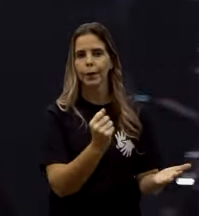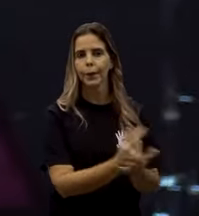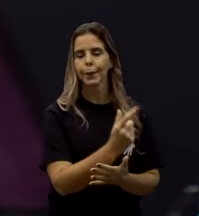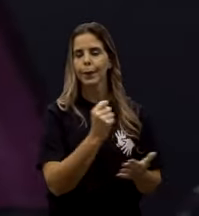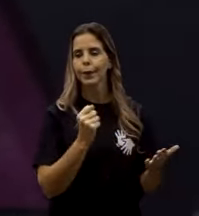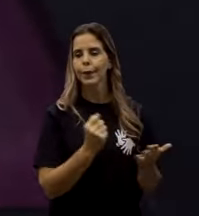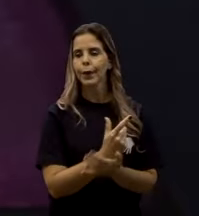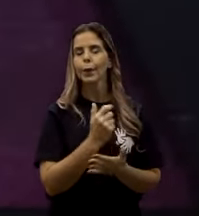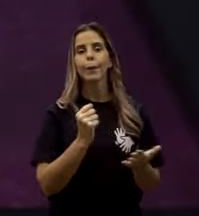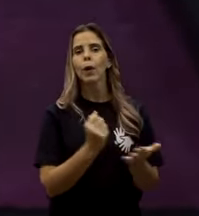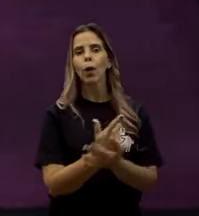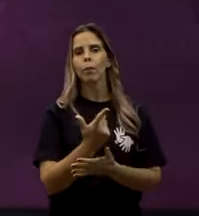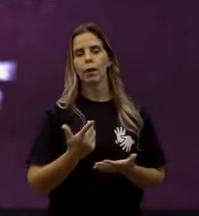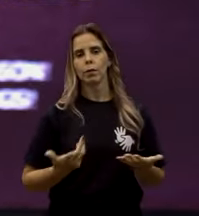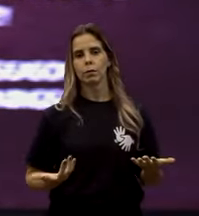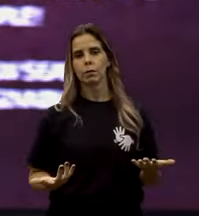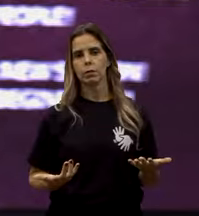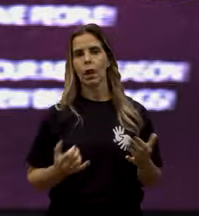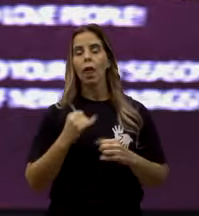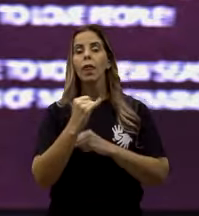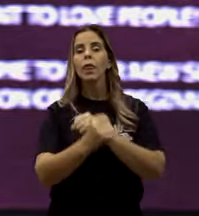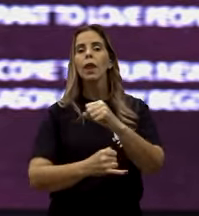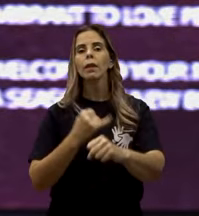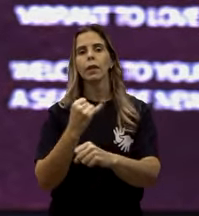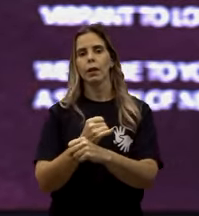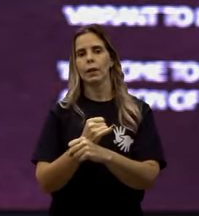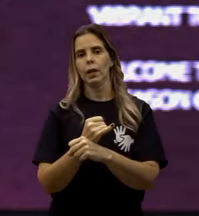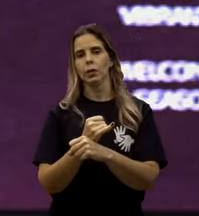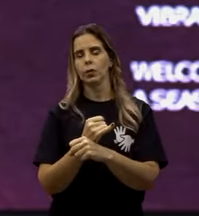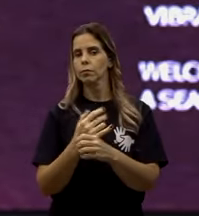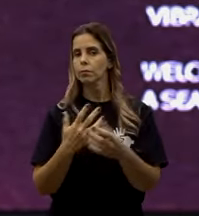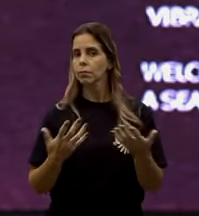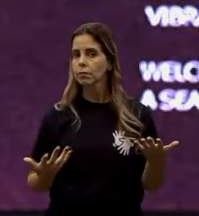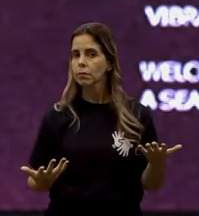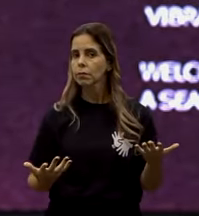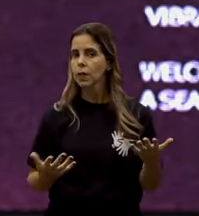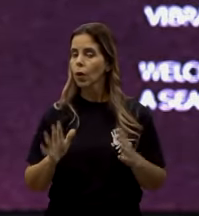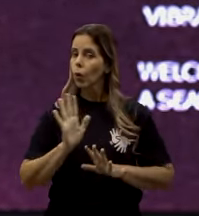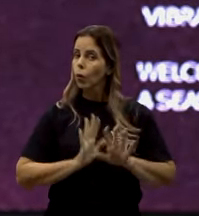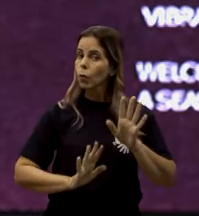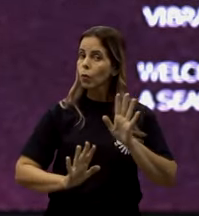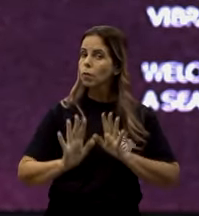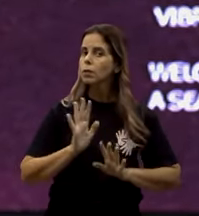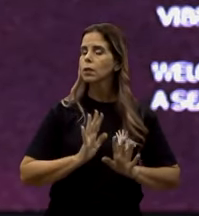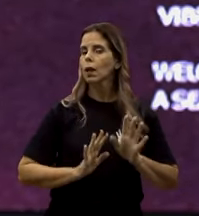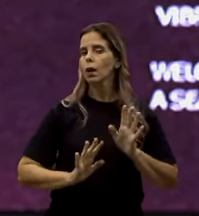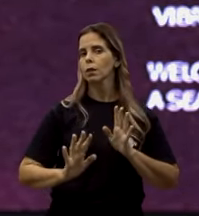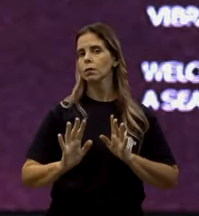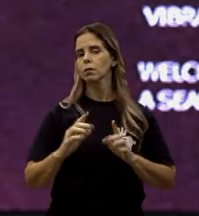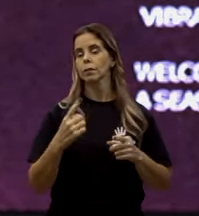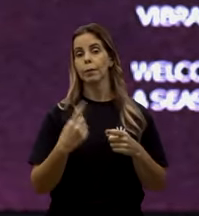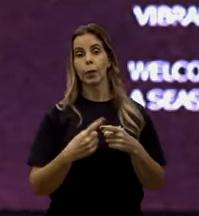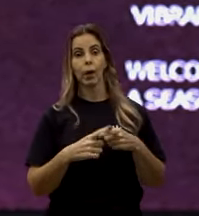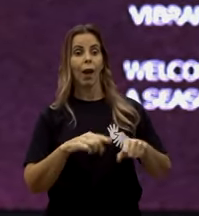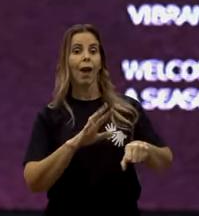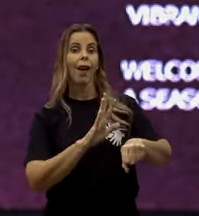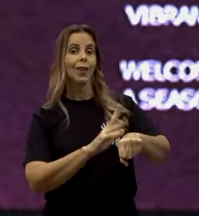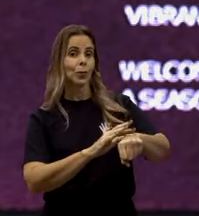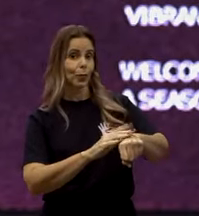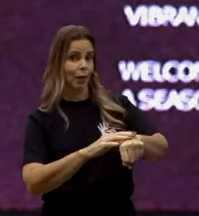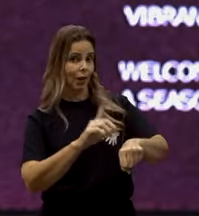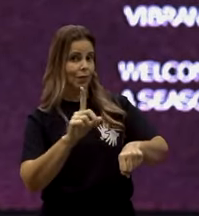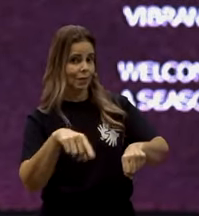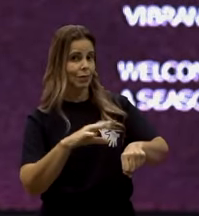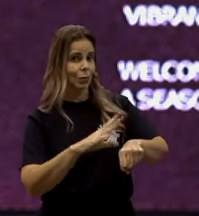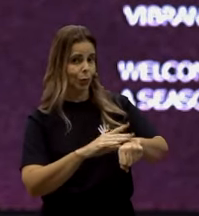eu fiquei leilão online é um negócio muito bom mas tem que tomar cuidado se você tiver mal como eu estava você vai ficar ruim também Tudo